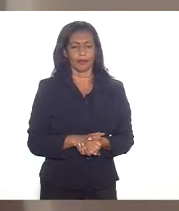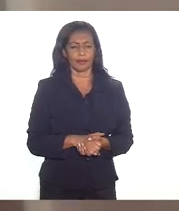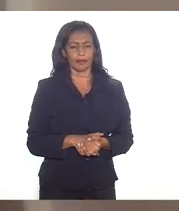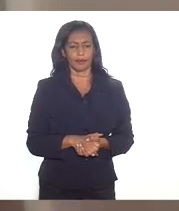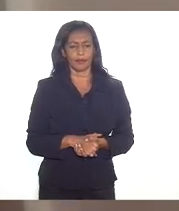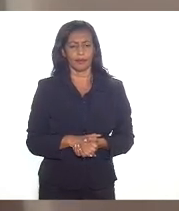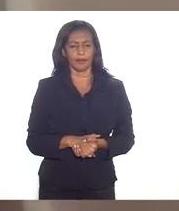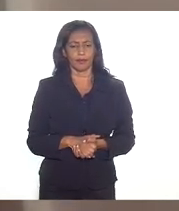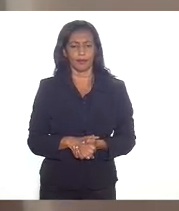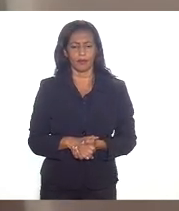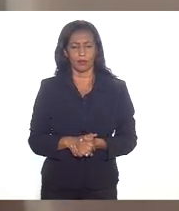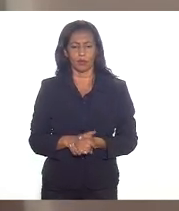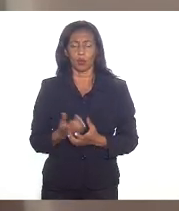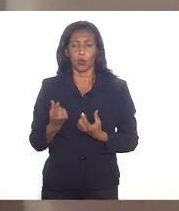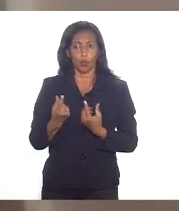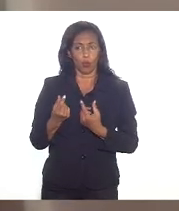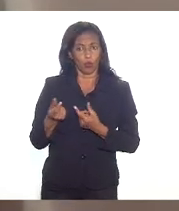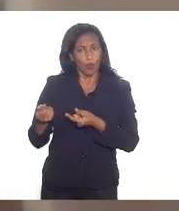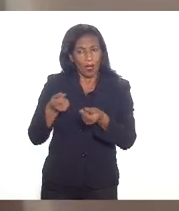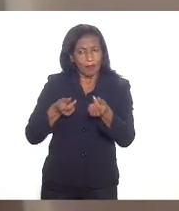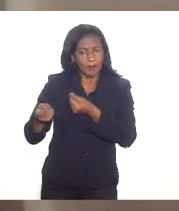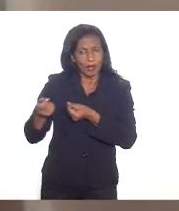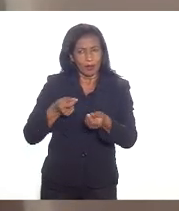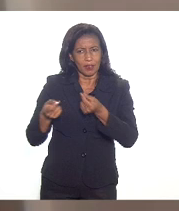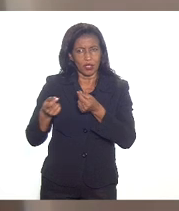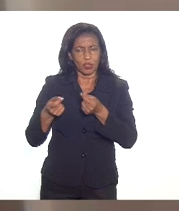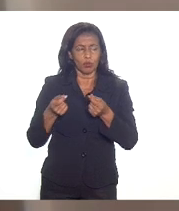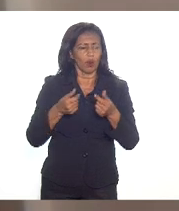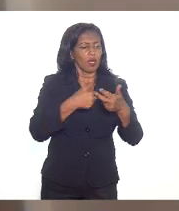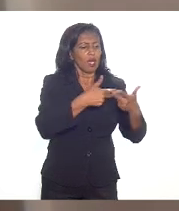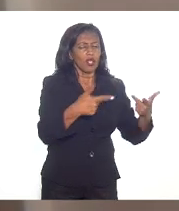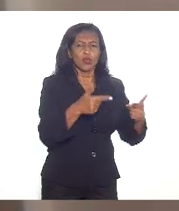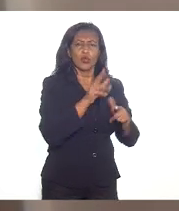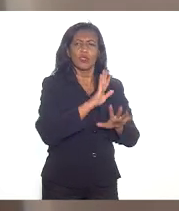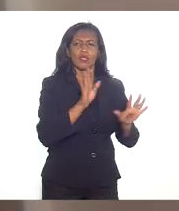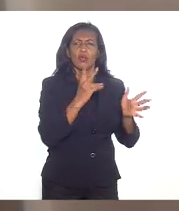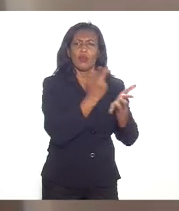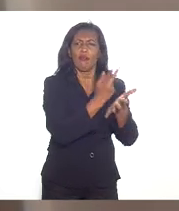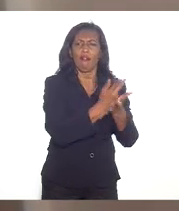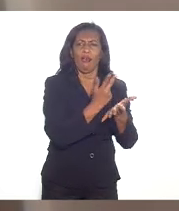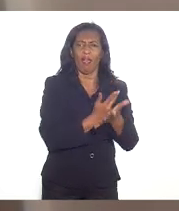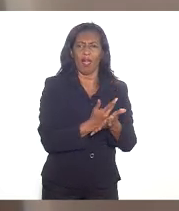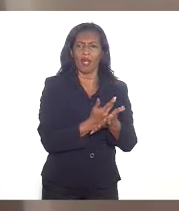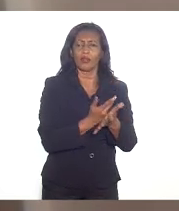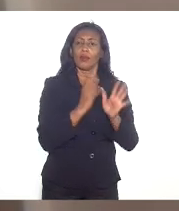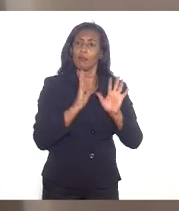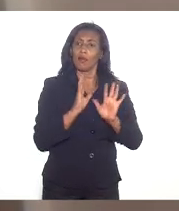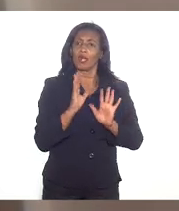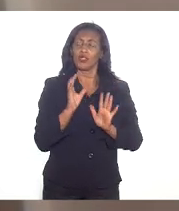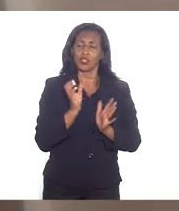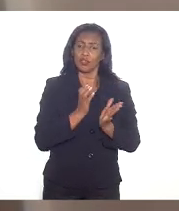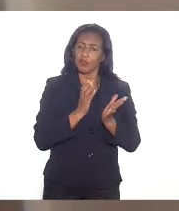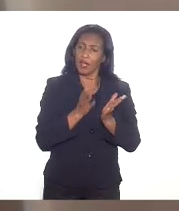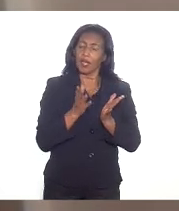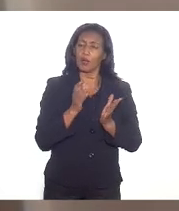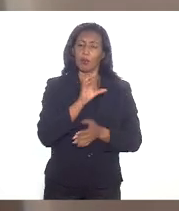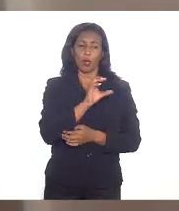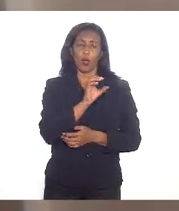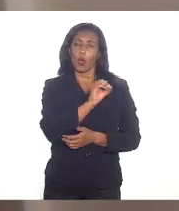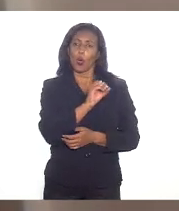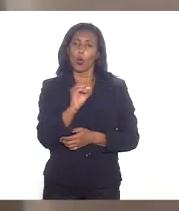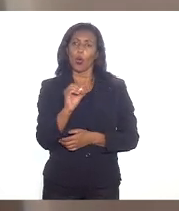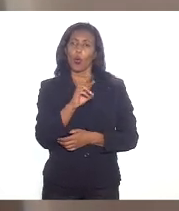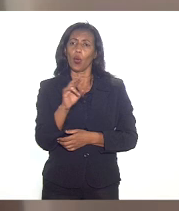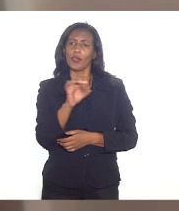depois. No capitalismo, as regiões que deram certo, via de regra, tiveram a coordenação pública. Os Estados Unidos e a Alemanha tiveram no